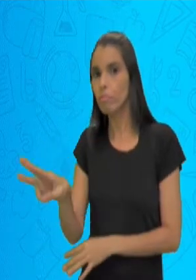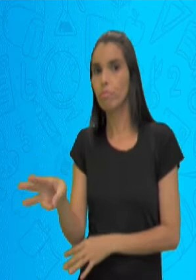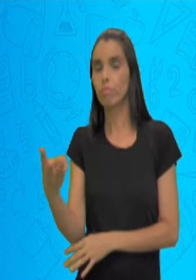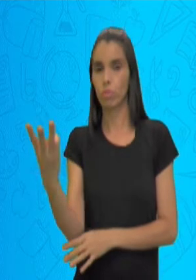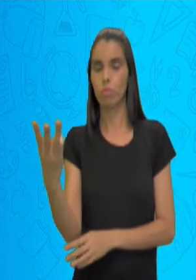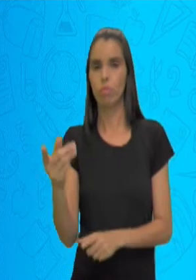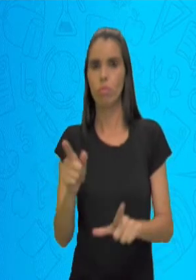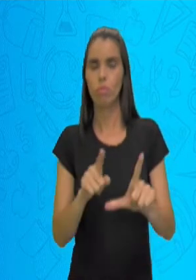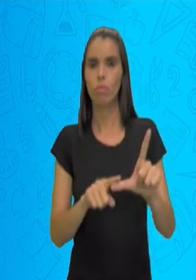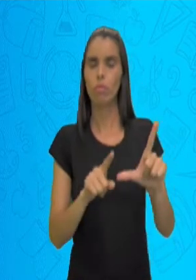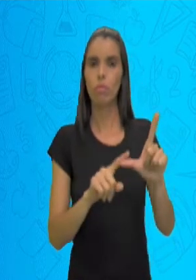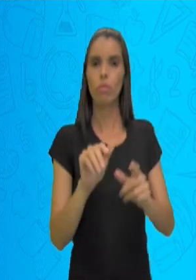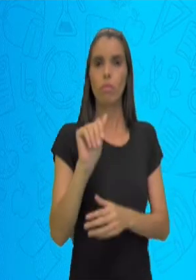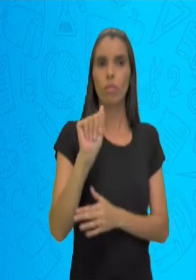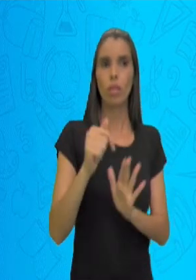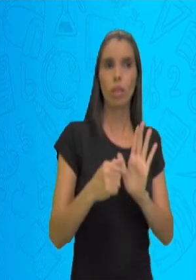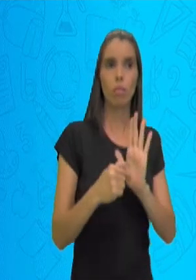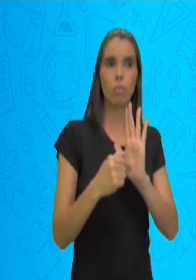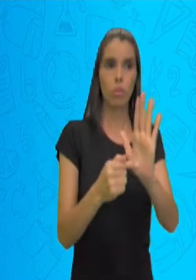me dando o número